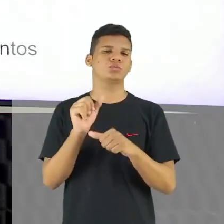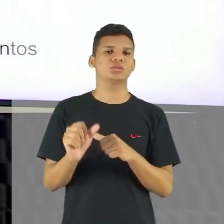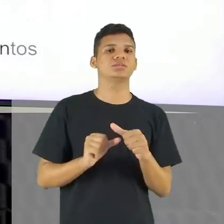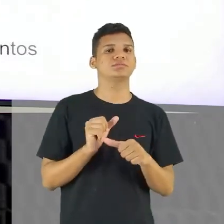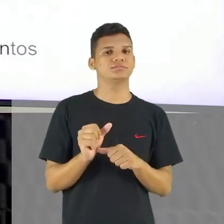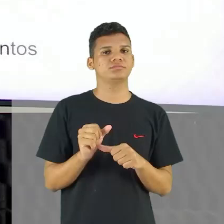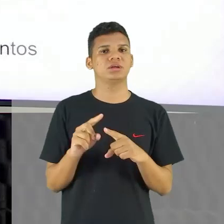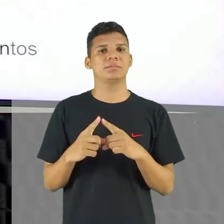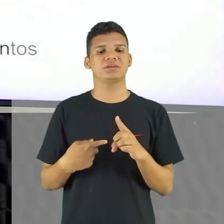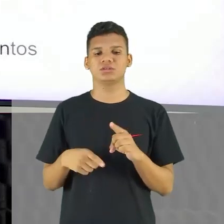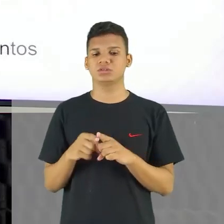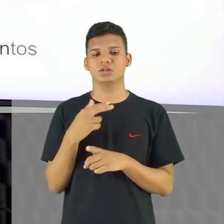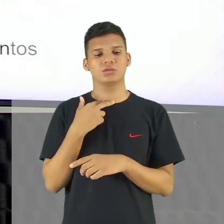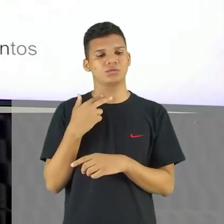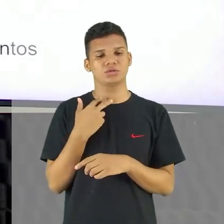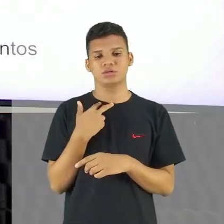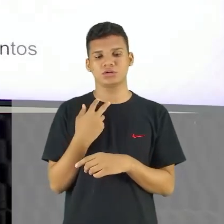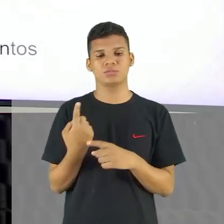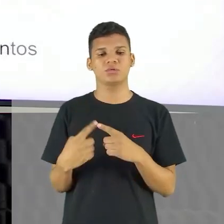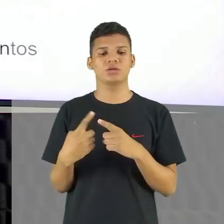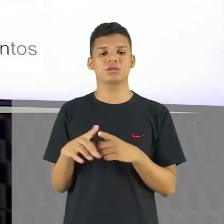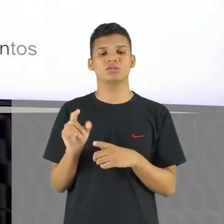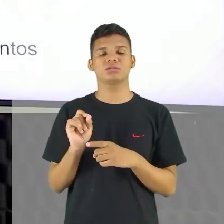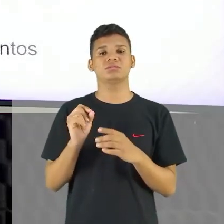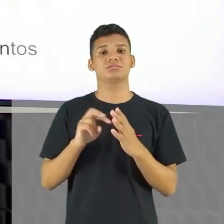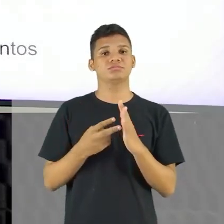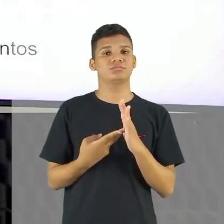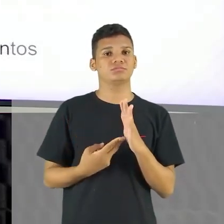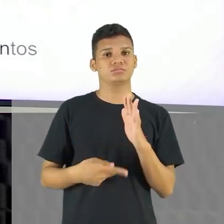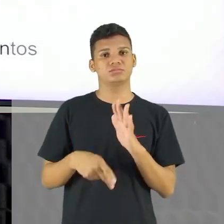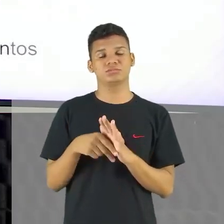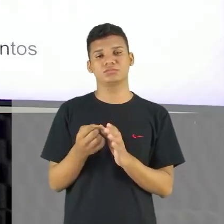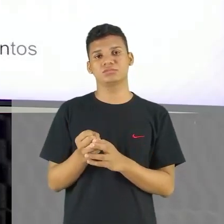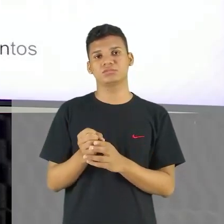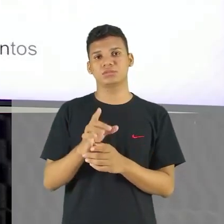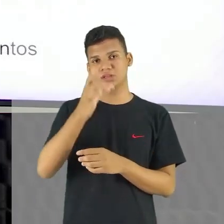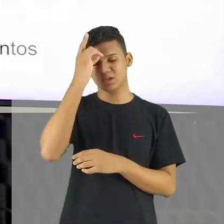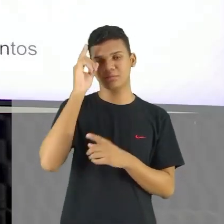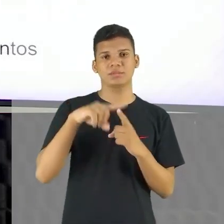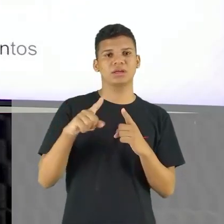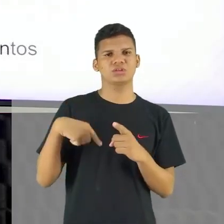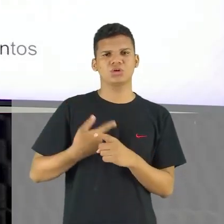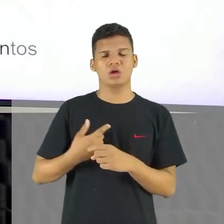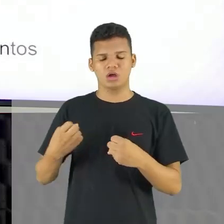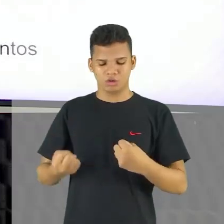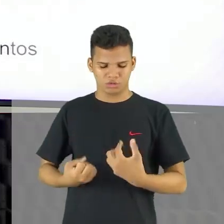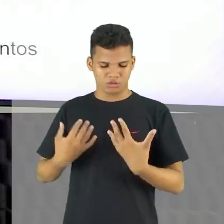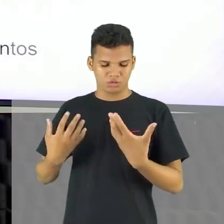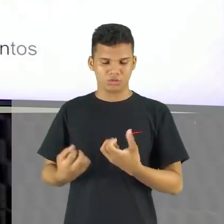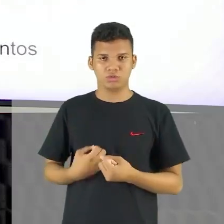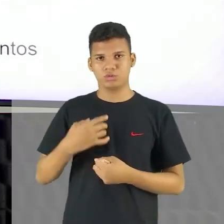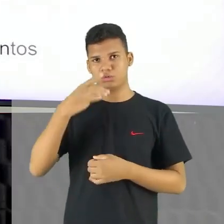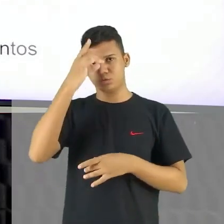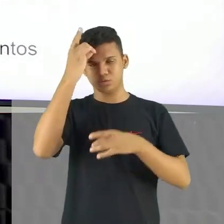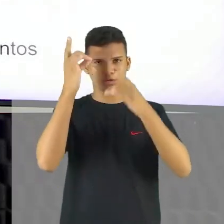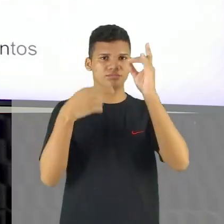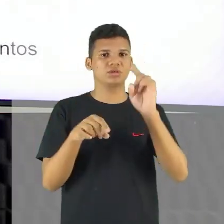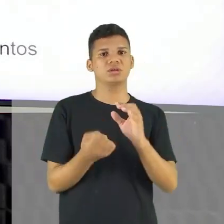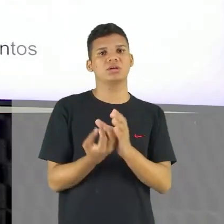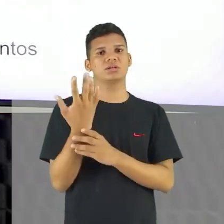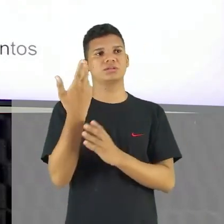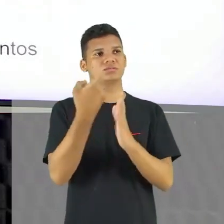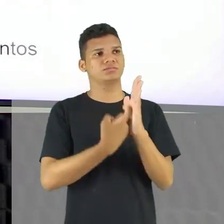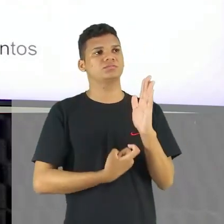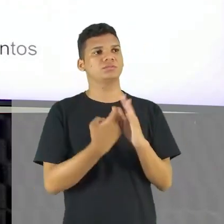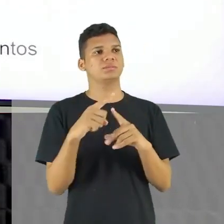aqui imutabilidade das ideias, porque nós expressamos as nossas ideias construindo textos e